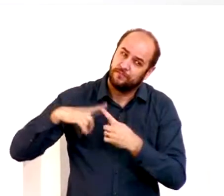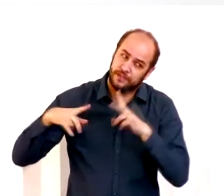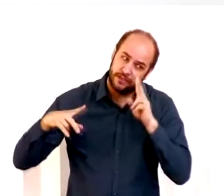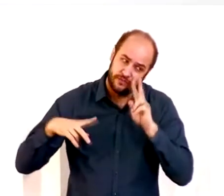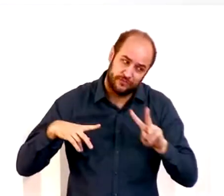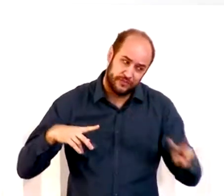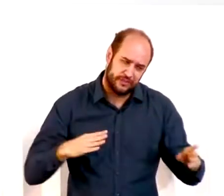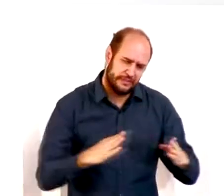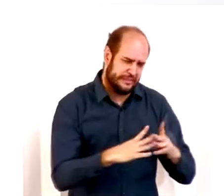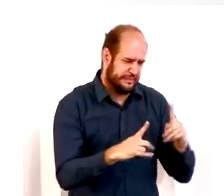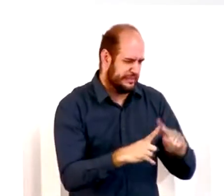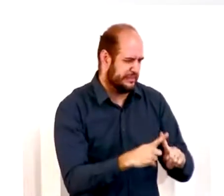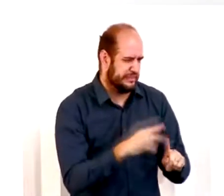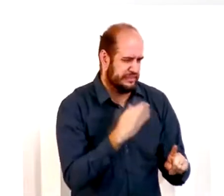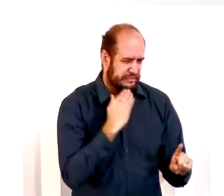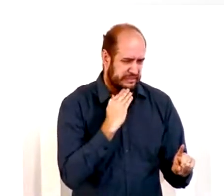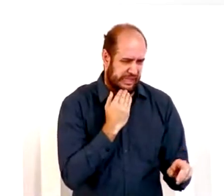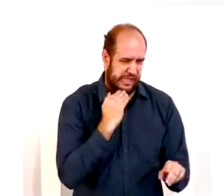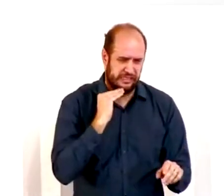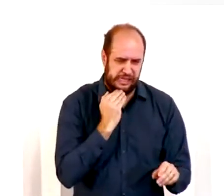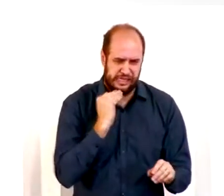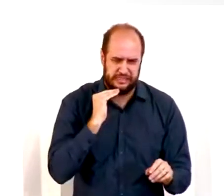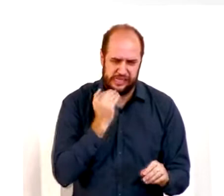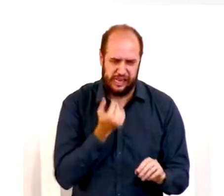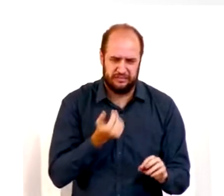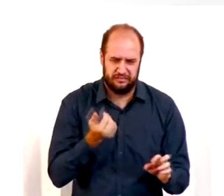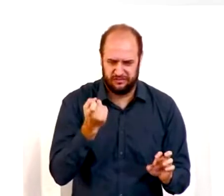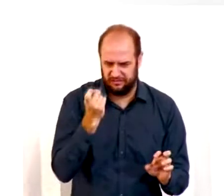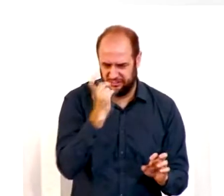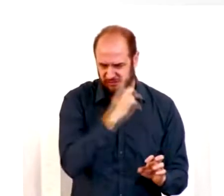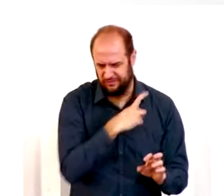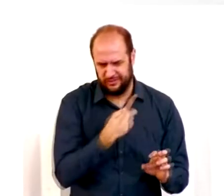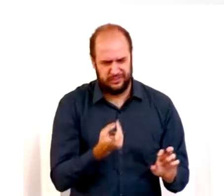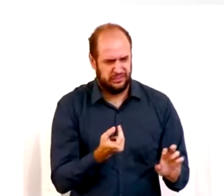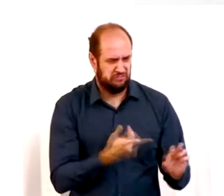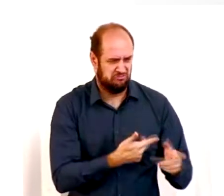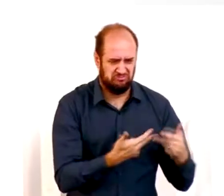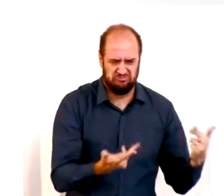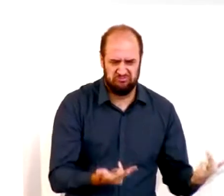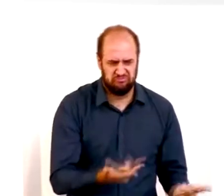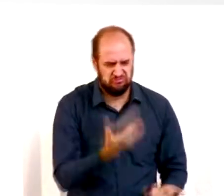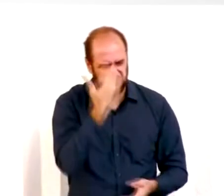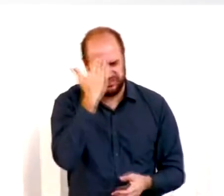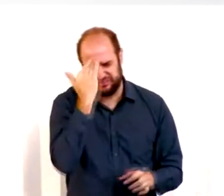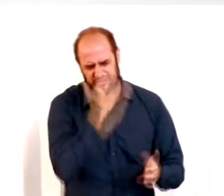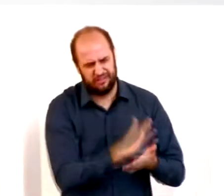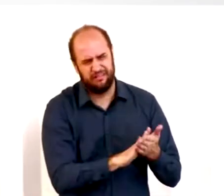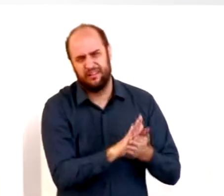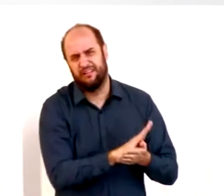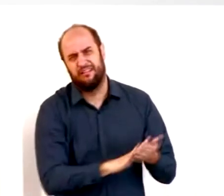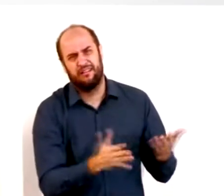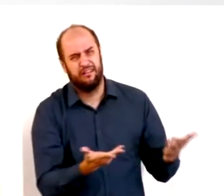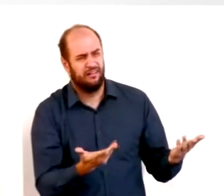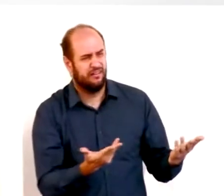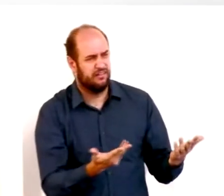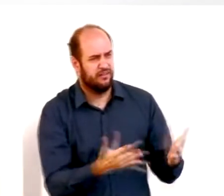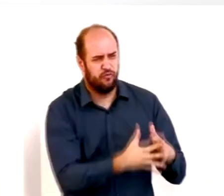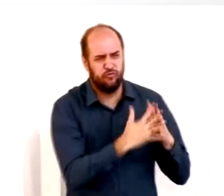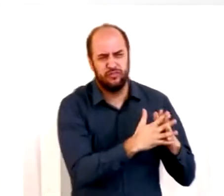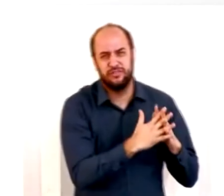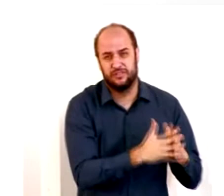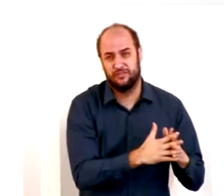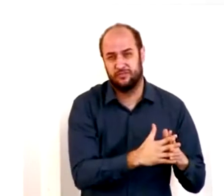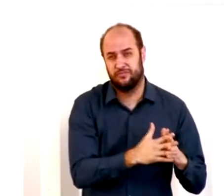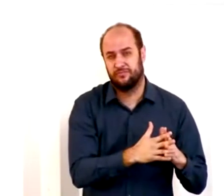ainda vê muita idolatria, ainda vê muita gente perdida, ainda vê muita gente sem entender direito nem o que lhe aconteceu. E aí ele